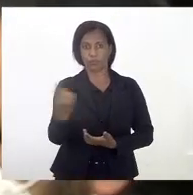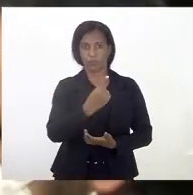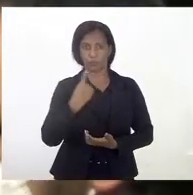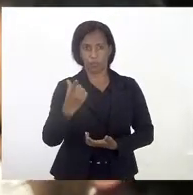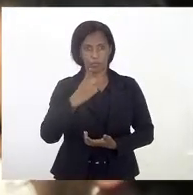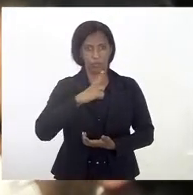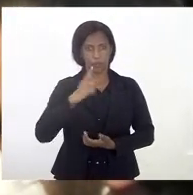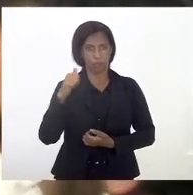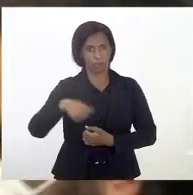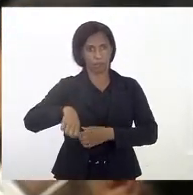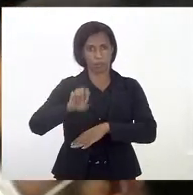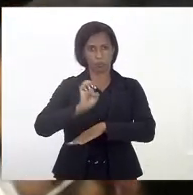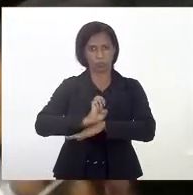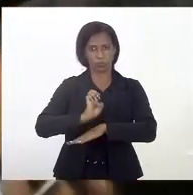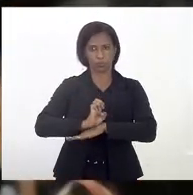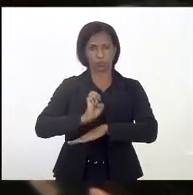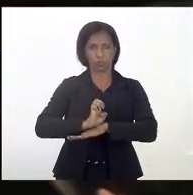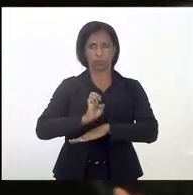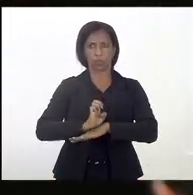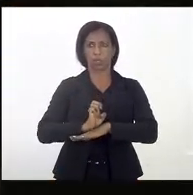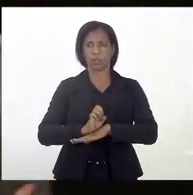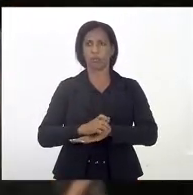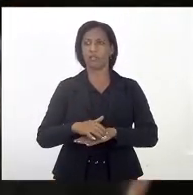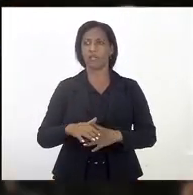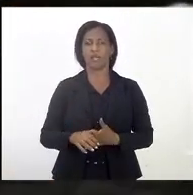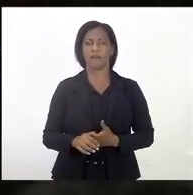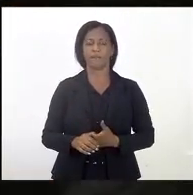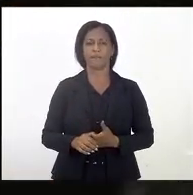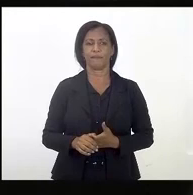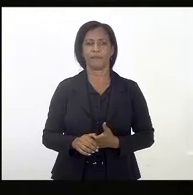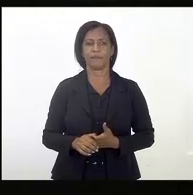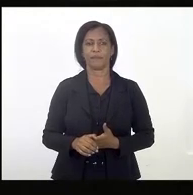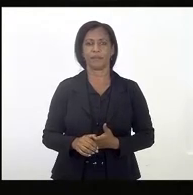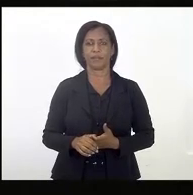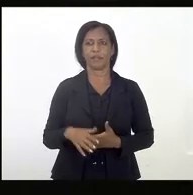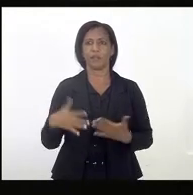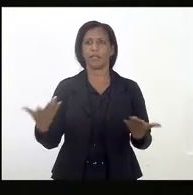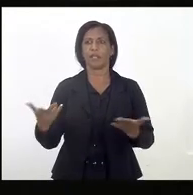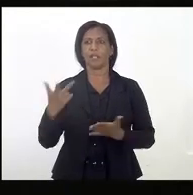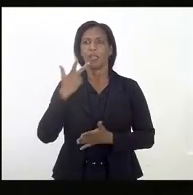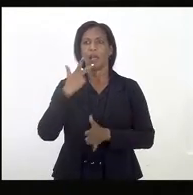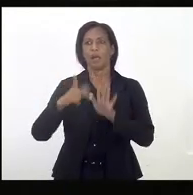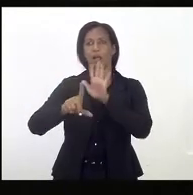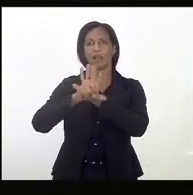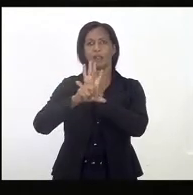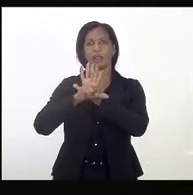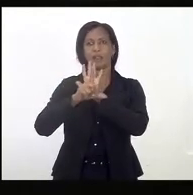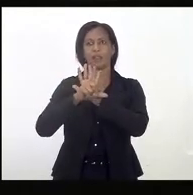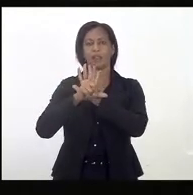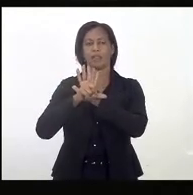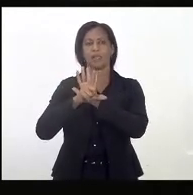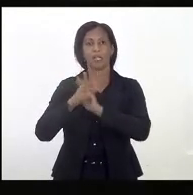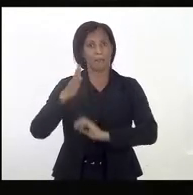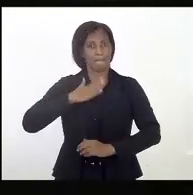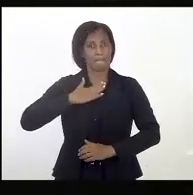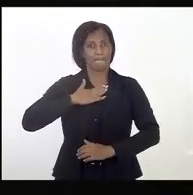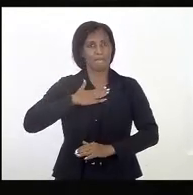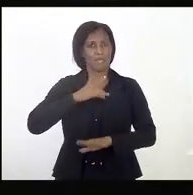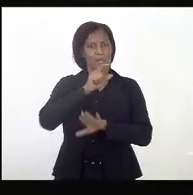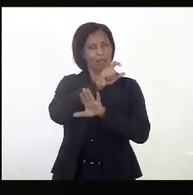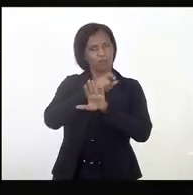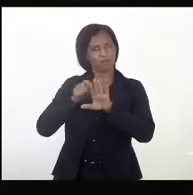no estado o estatuto da mulher parlamentar e ocupante de cargo público que a lei de minha